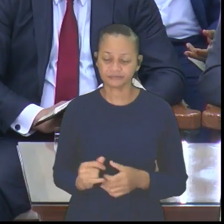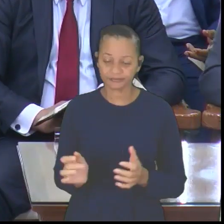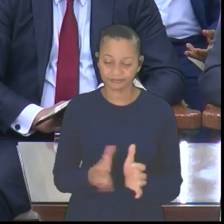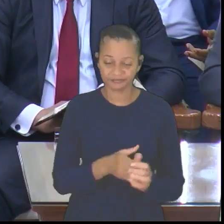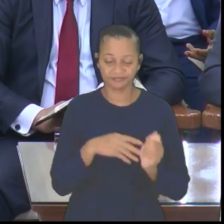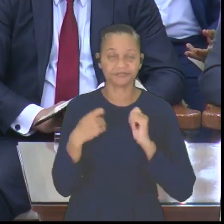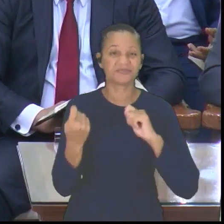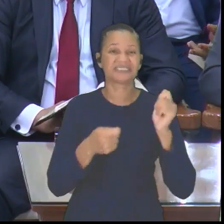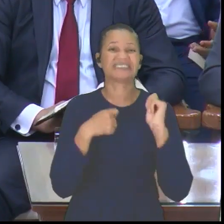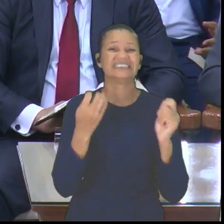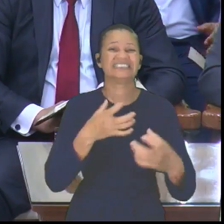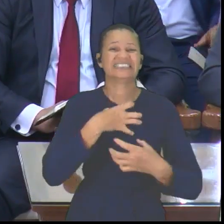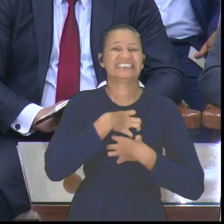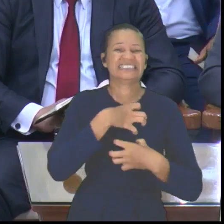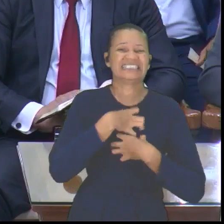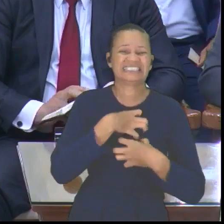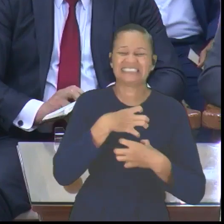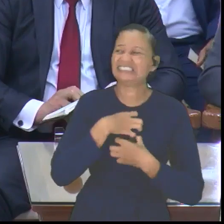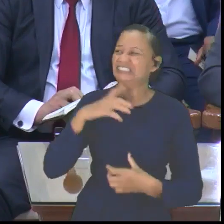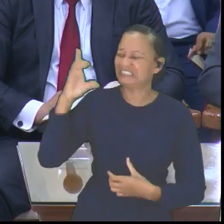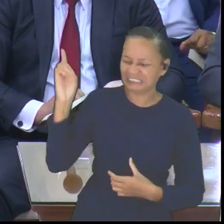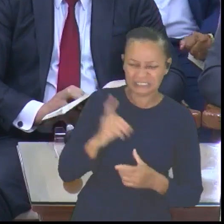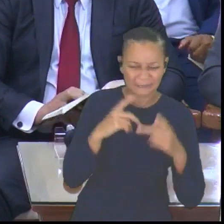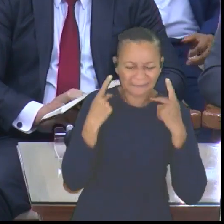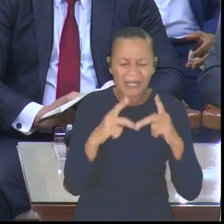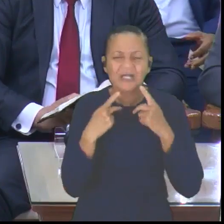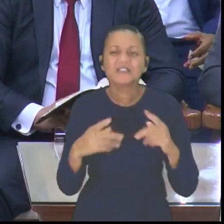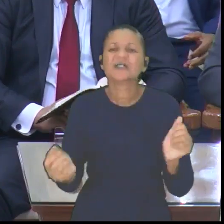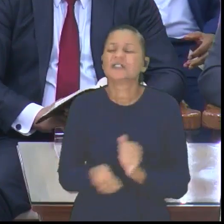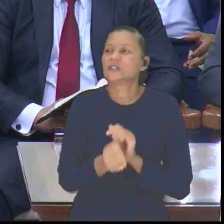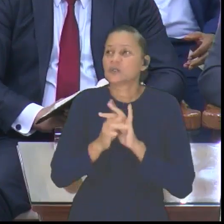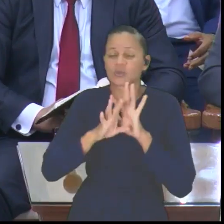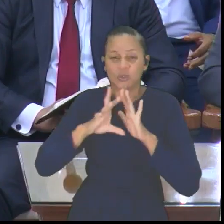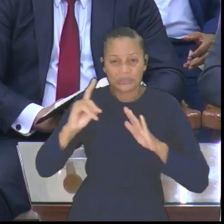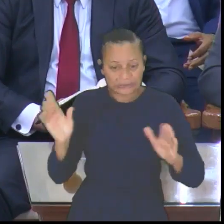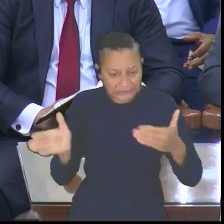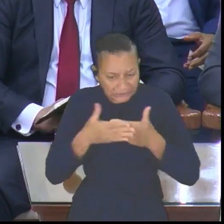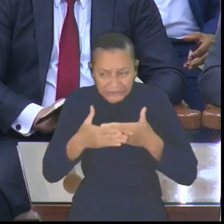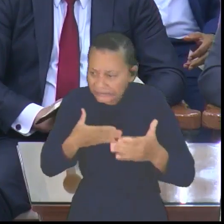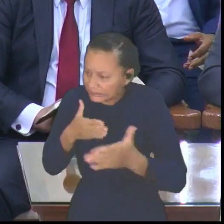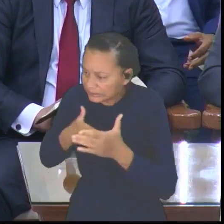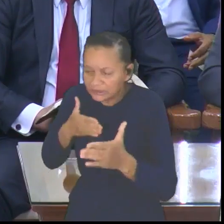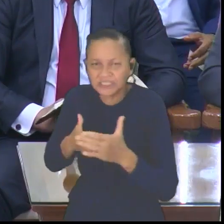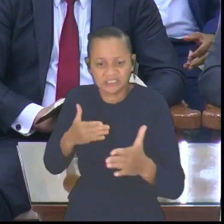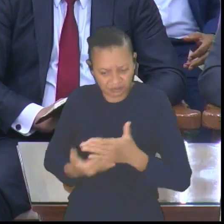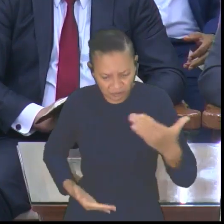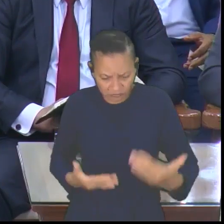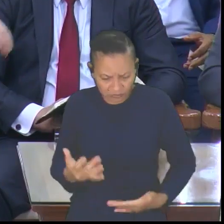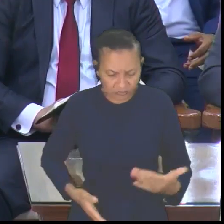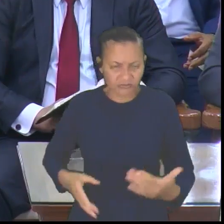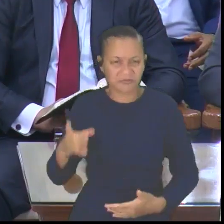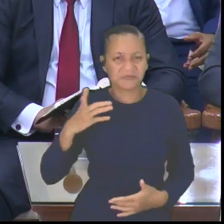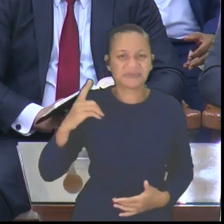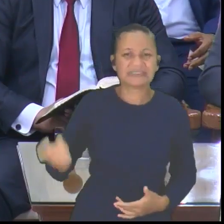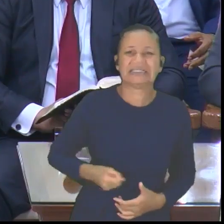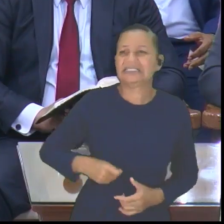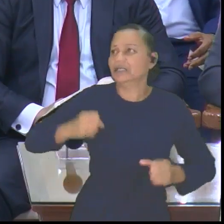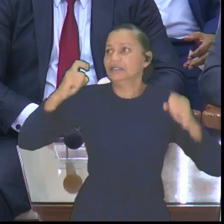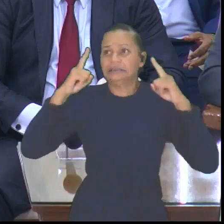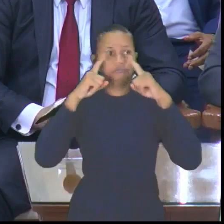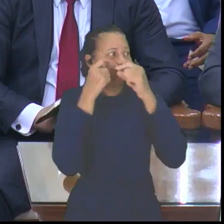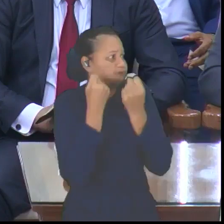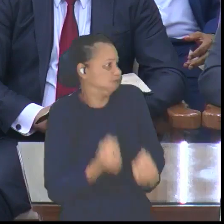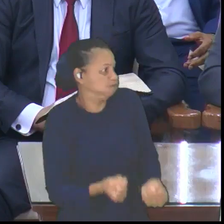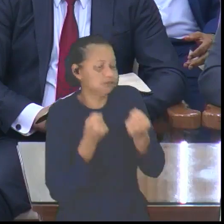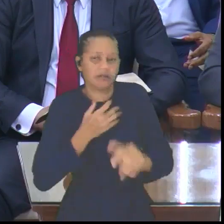Aleluia, eu estou sentindo Deus nessa palavra. Dê glória a Ele, dê glória a Ele. Está fechado, você serve a um Deus grande. O mar é revolto,